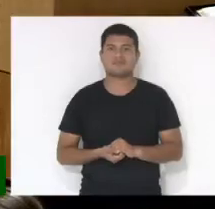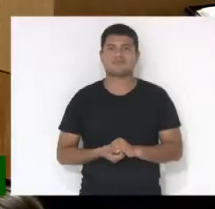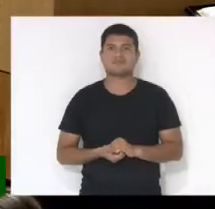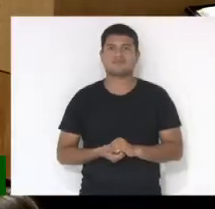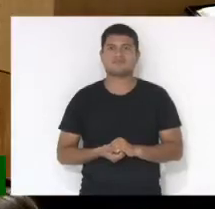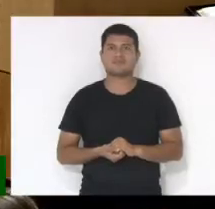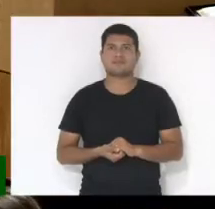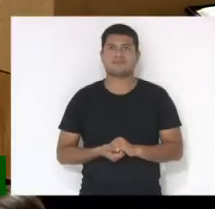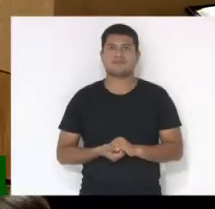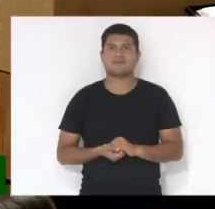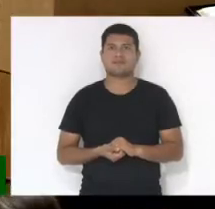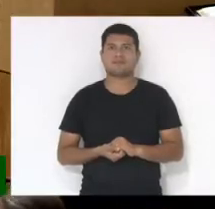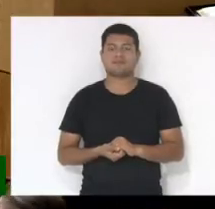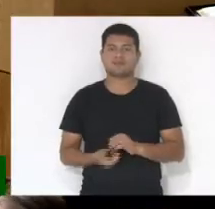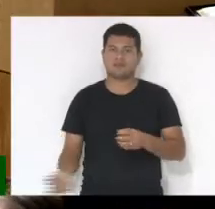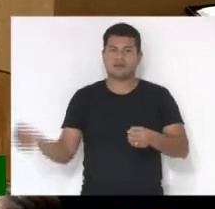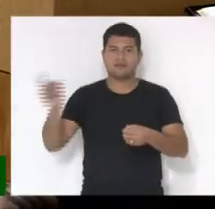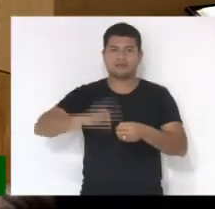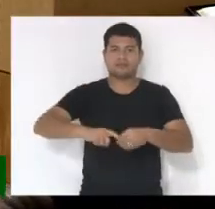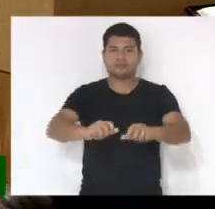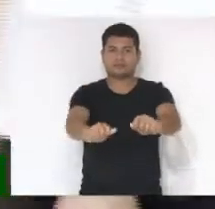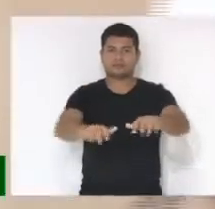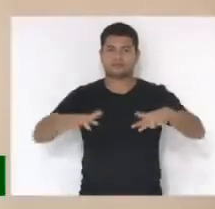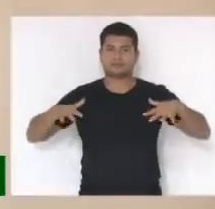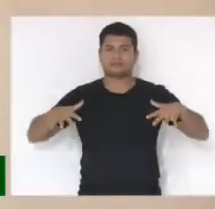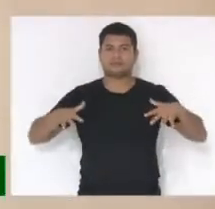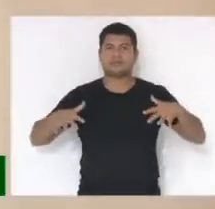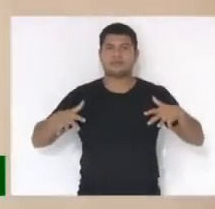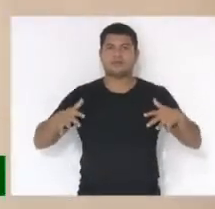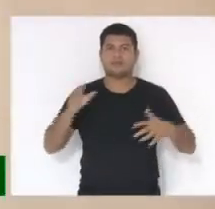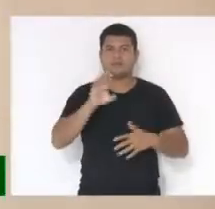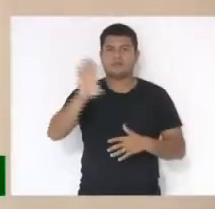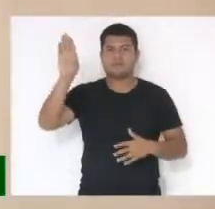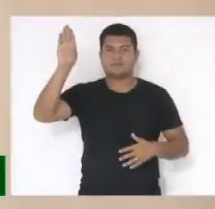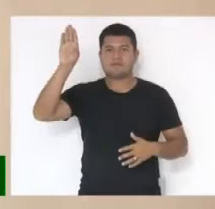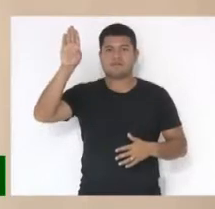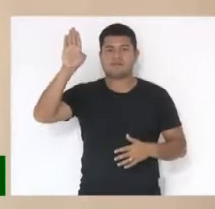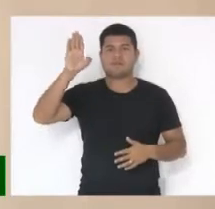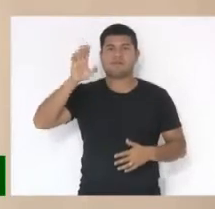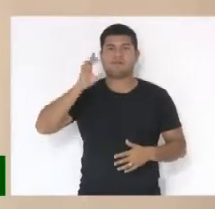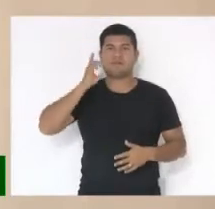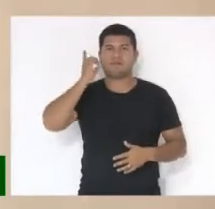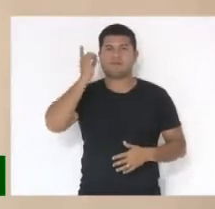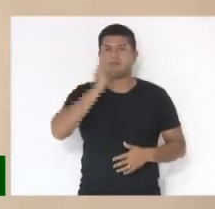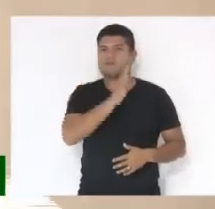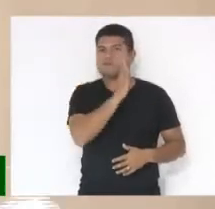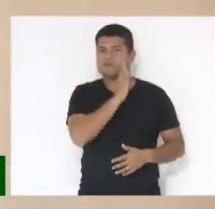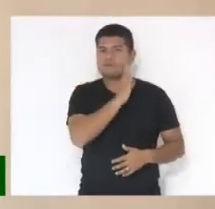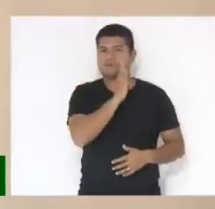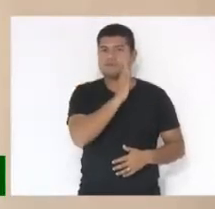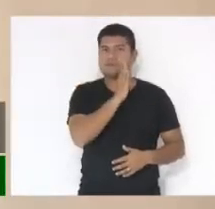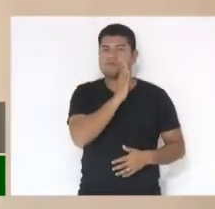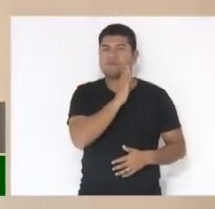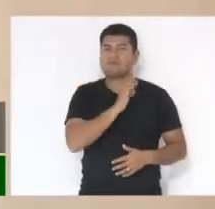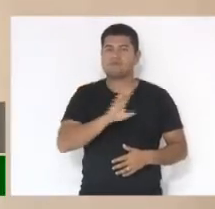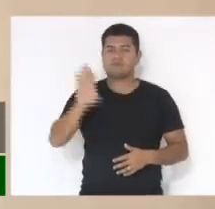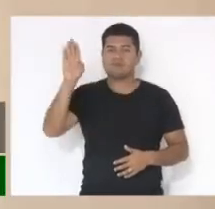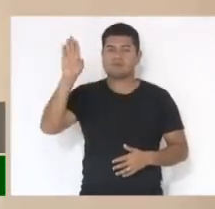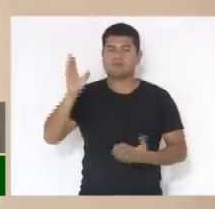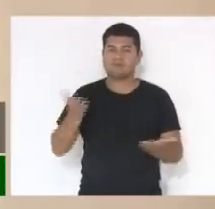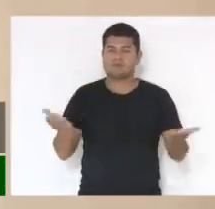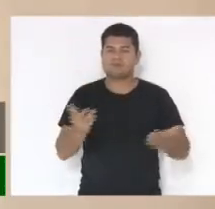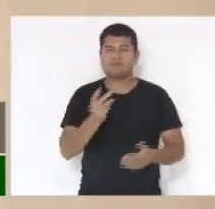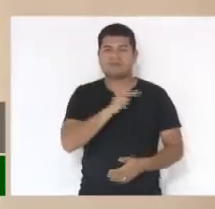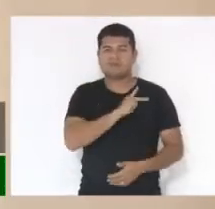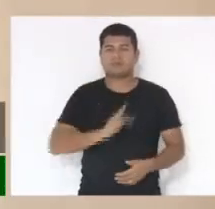cumprimento. Reaberta a sessão, pela ordem, com a palavra, deputado Nilson Berlanda. Pela ordem, senhor presidente, senhores